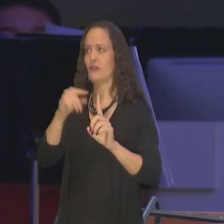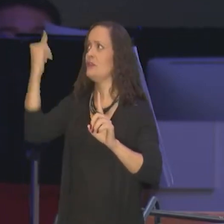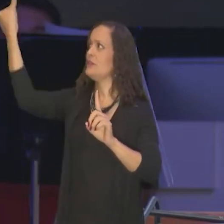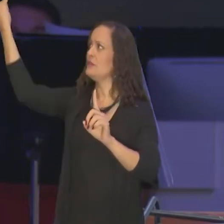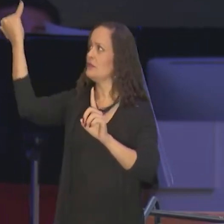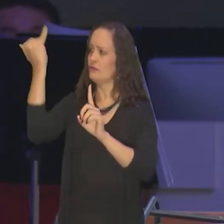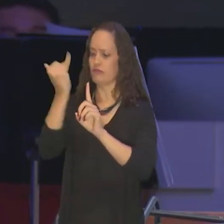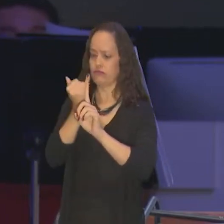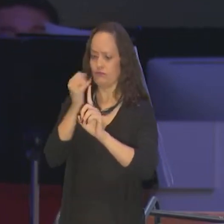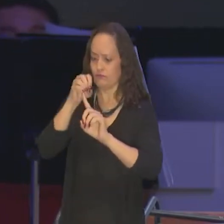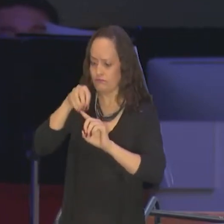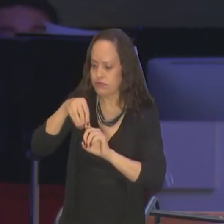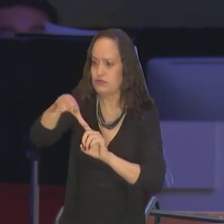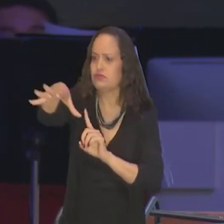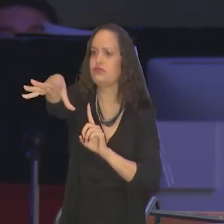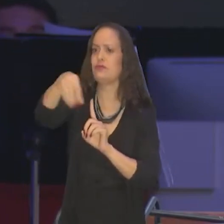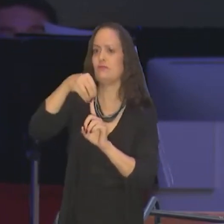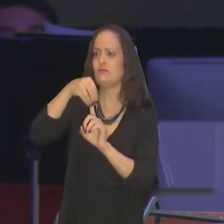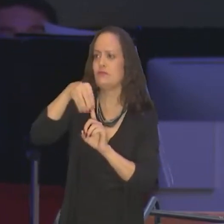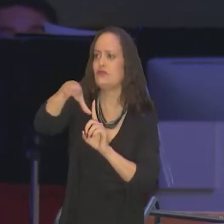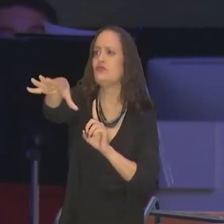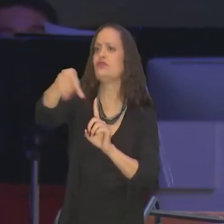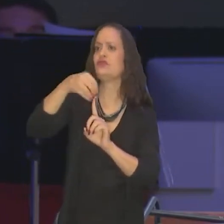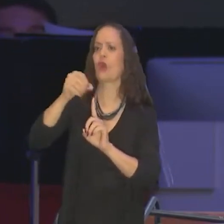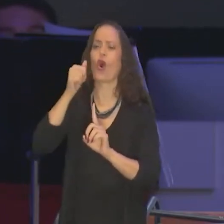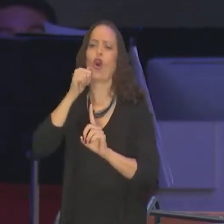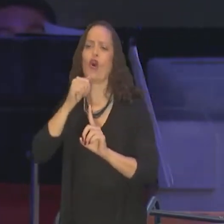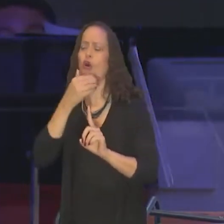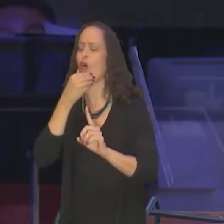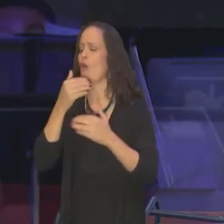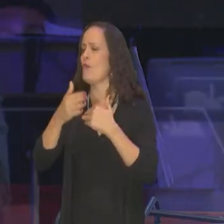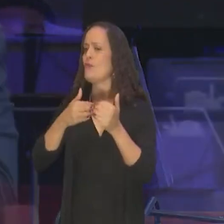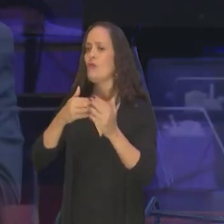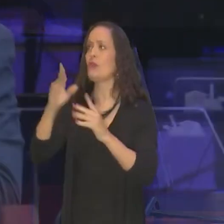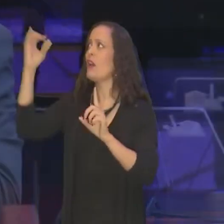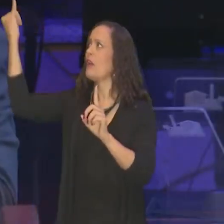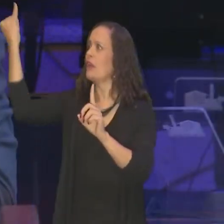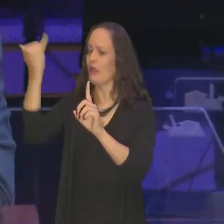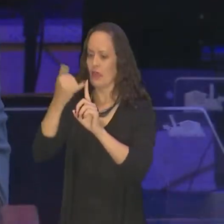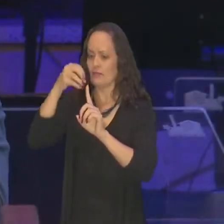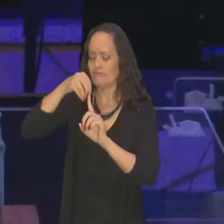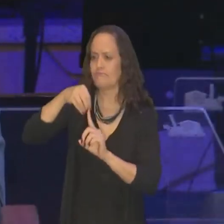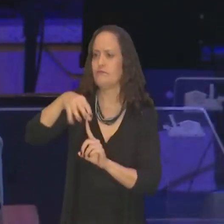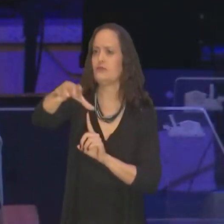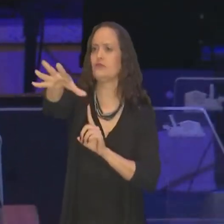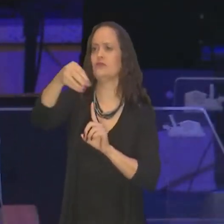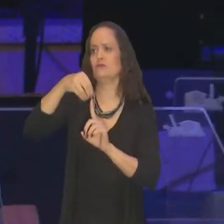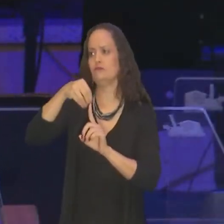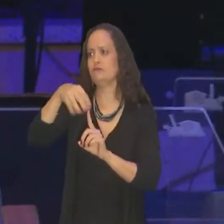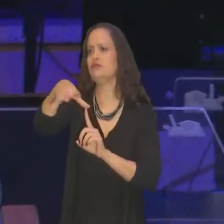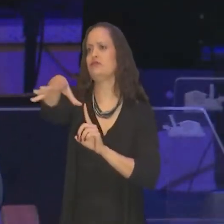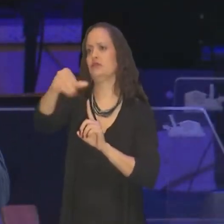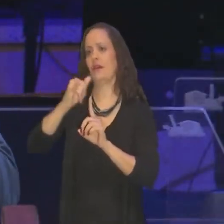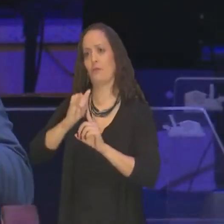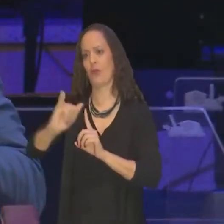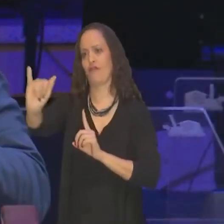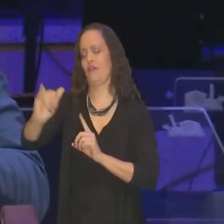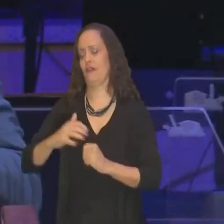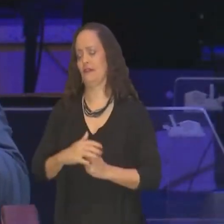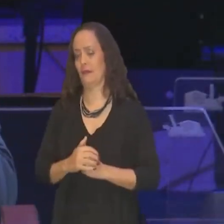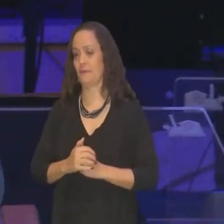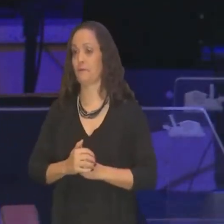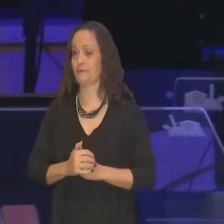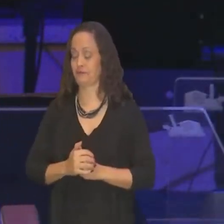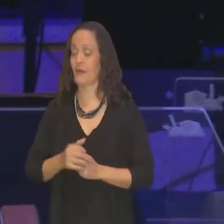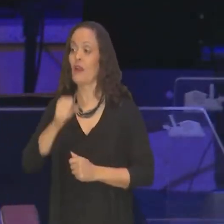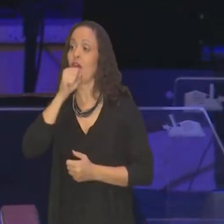arauto, para que aquele homem ou aquela mulher profira a mensagem de Deus. Lá no Antigo